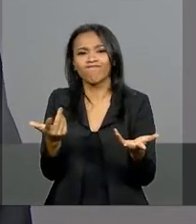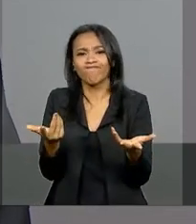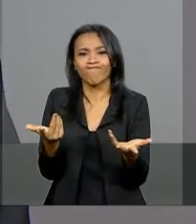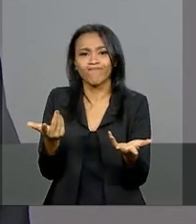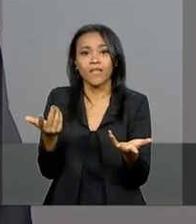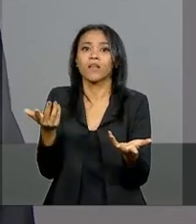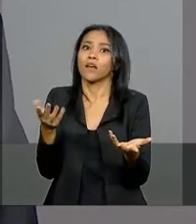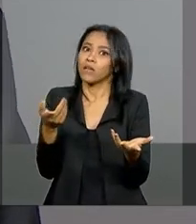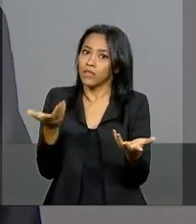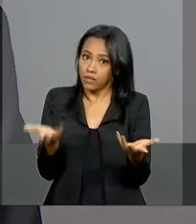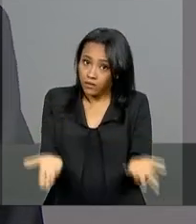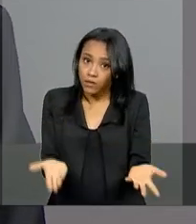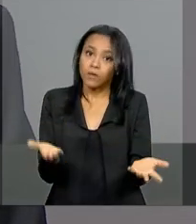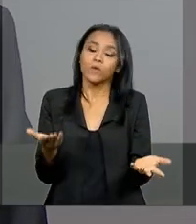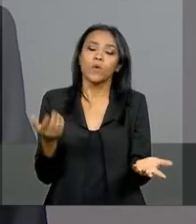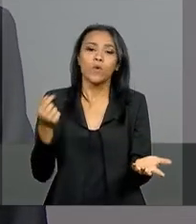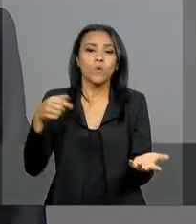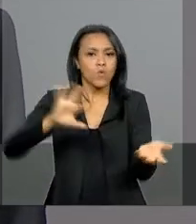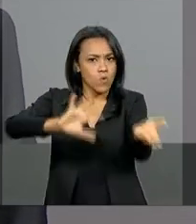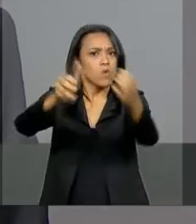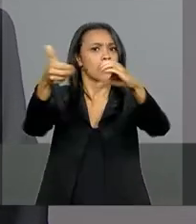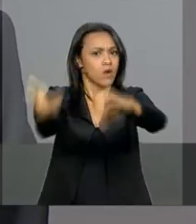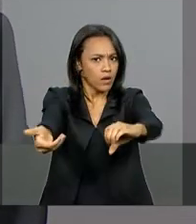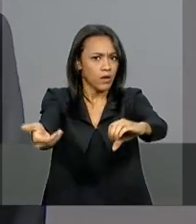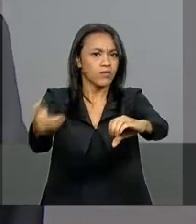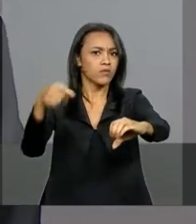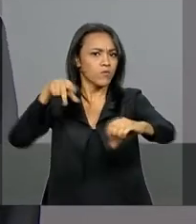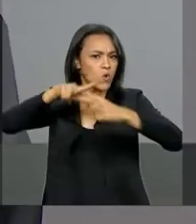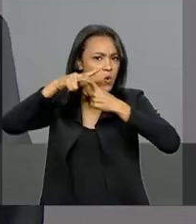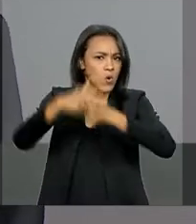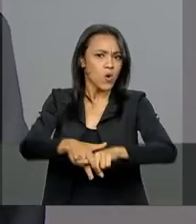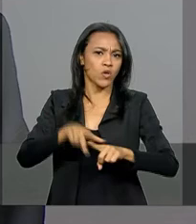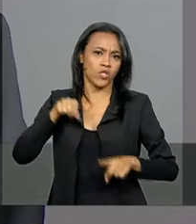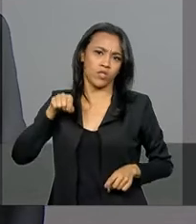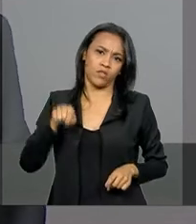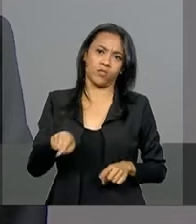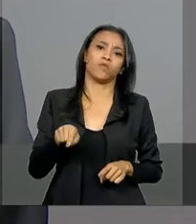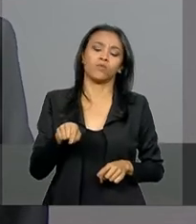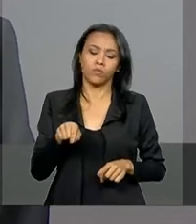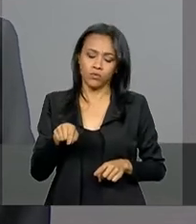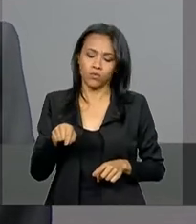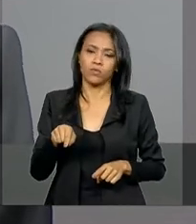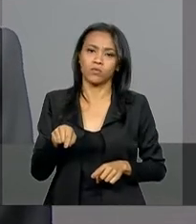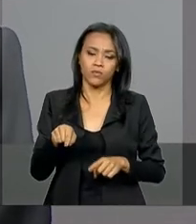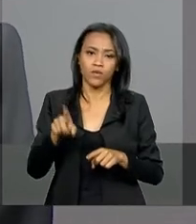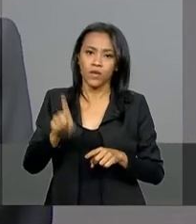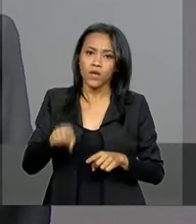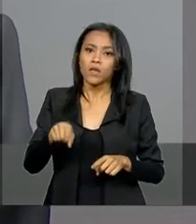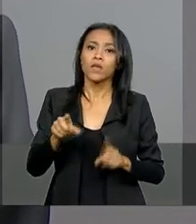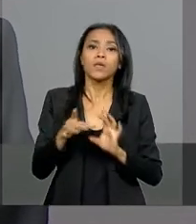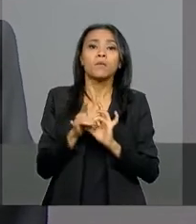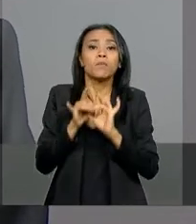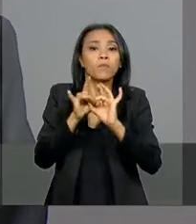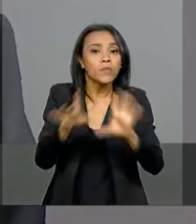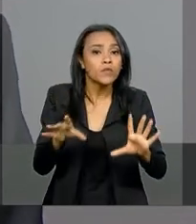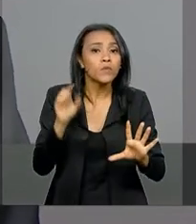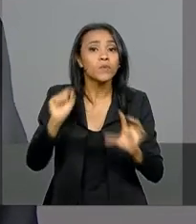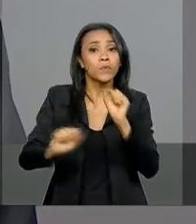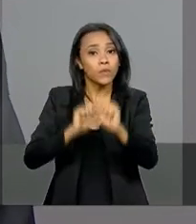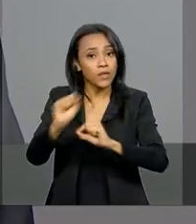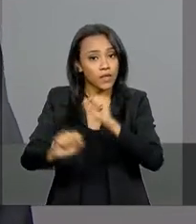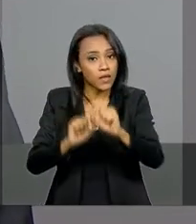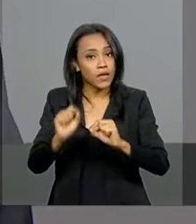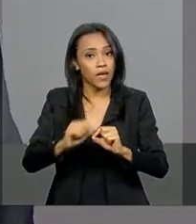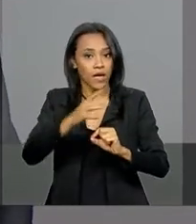andou bem o congresso nacional ao corrigir esse erro crasso de proporcionalidade permitir aos aplicadores